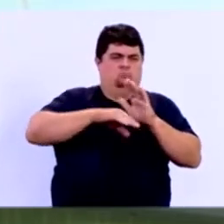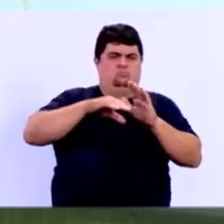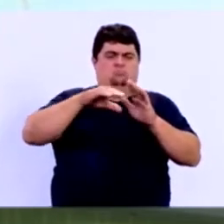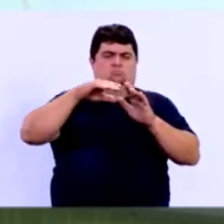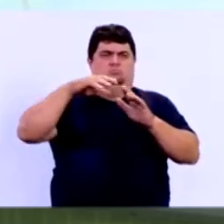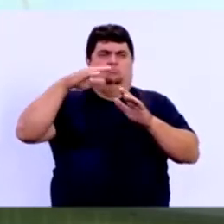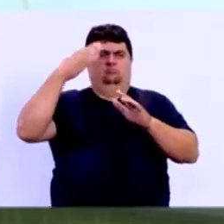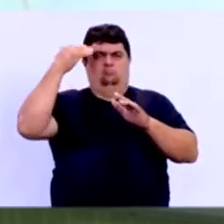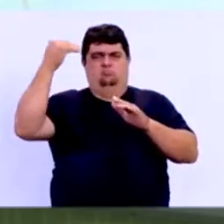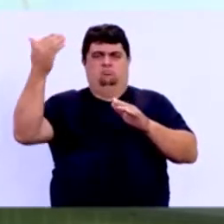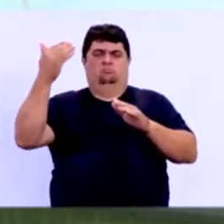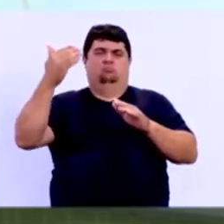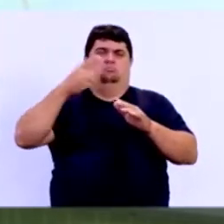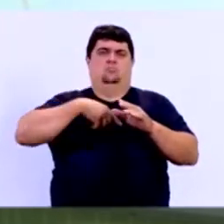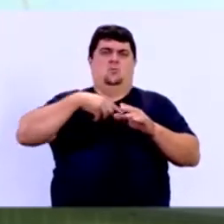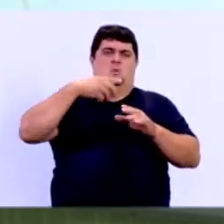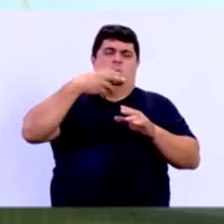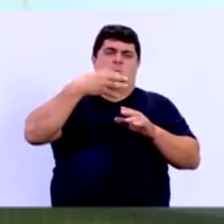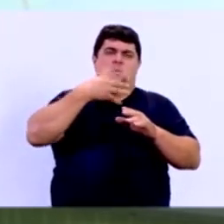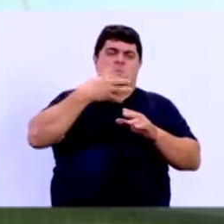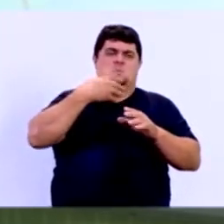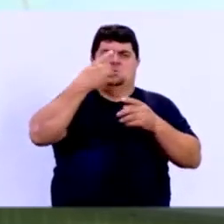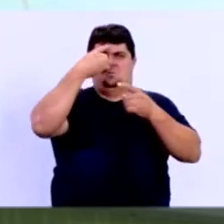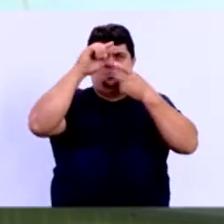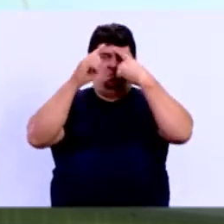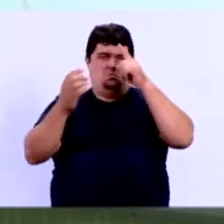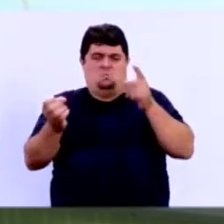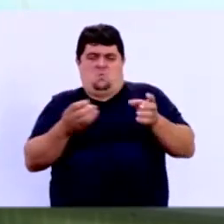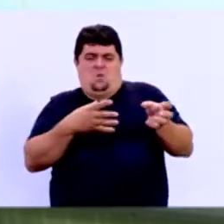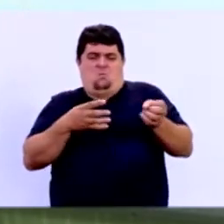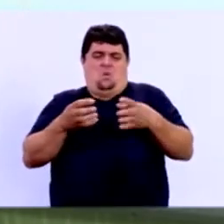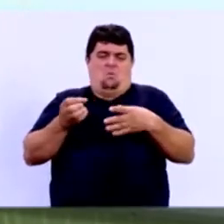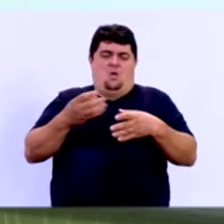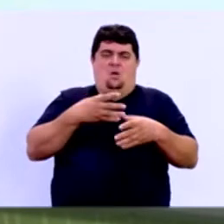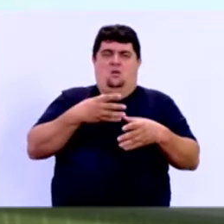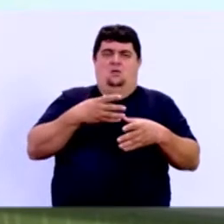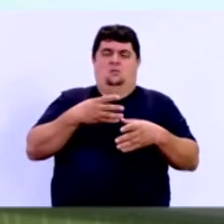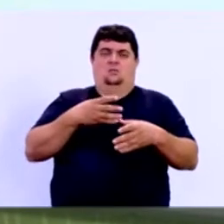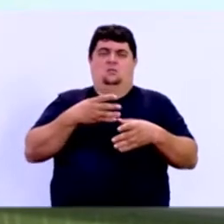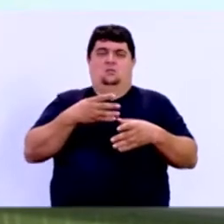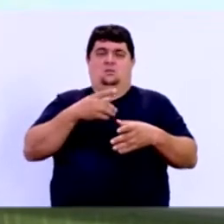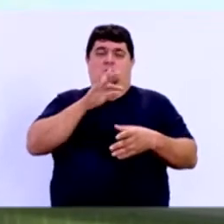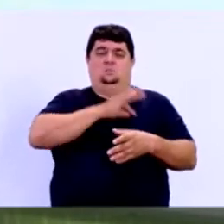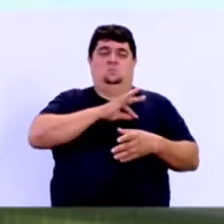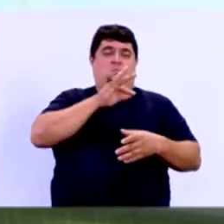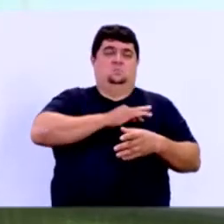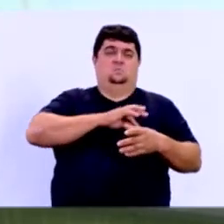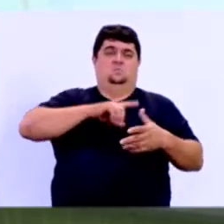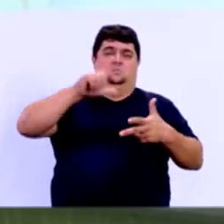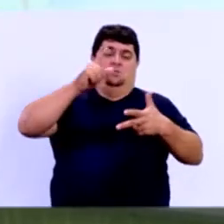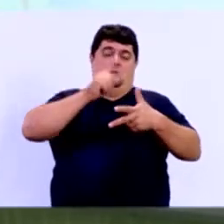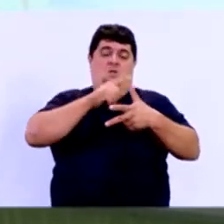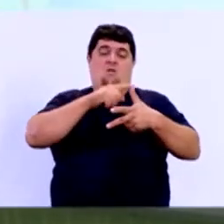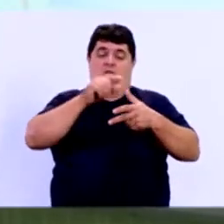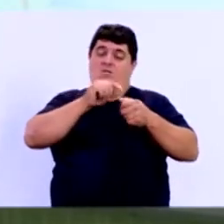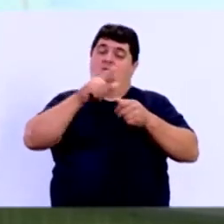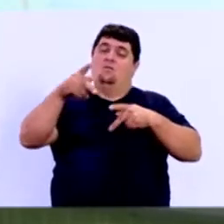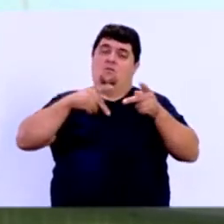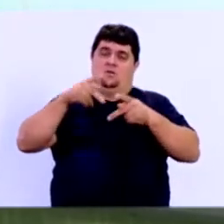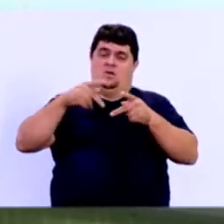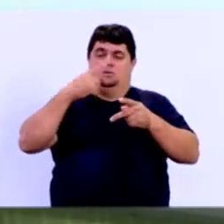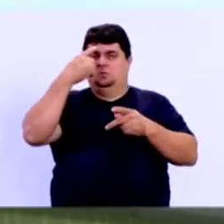os estudiosos que ele tem muita criatividade, inovação da gestão, e ele é pago para montar esse plano estratégico, para